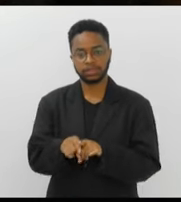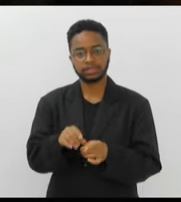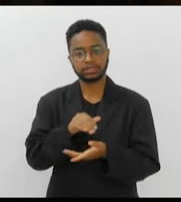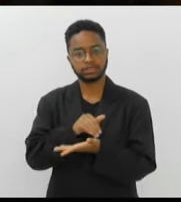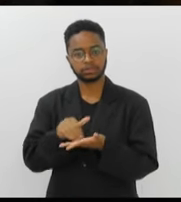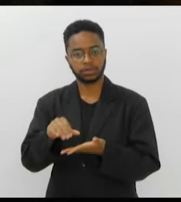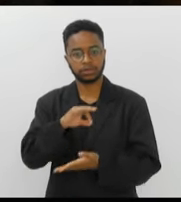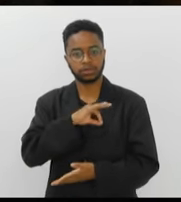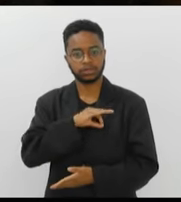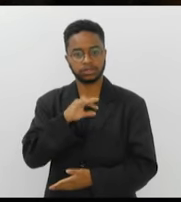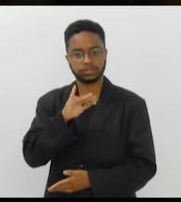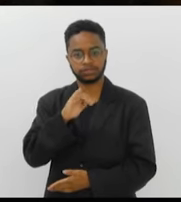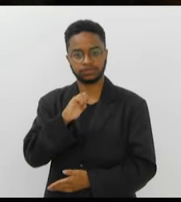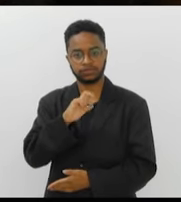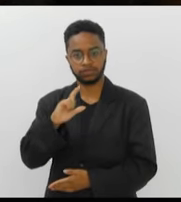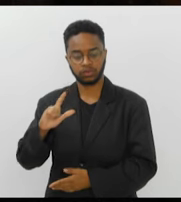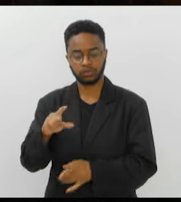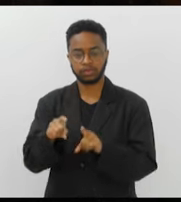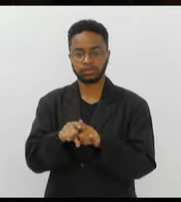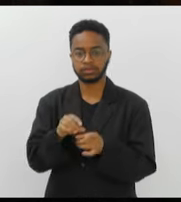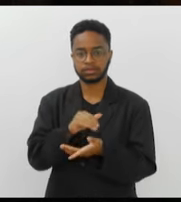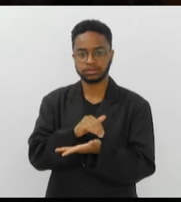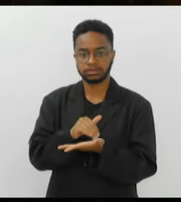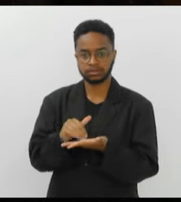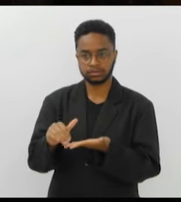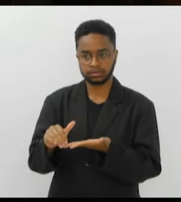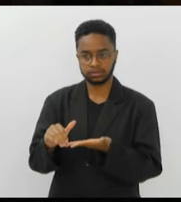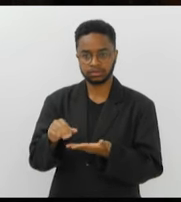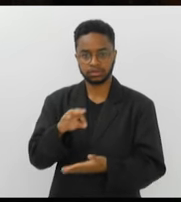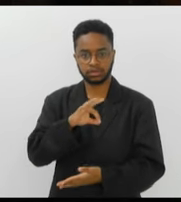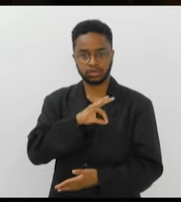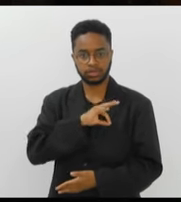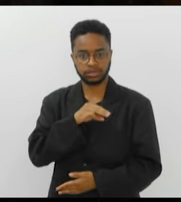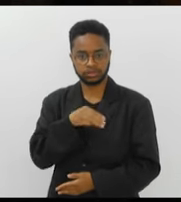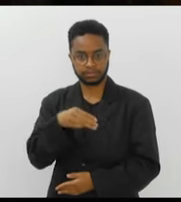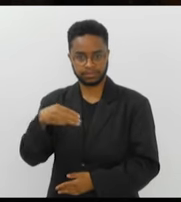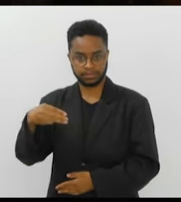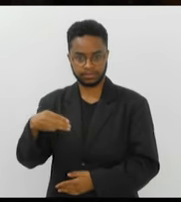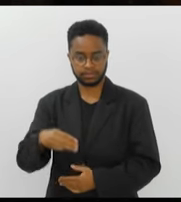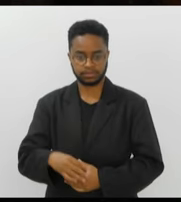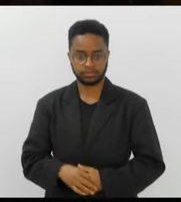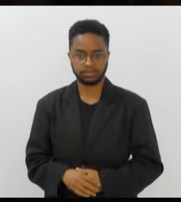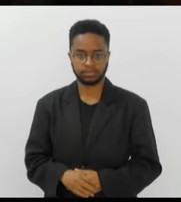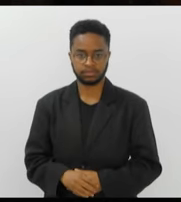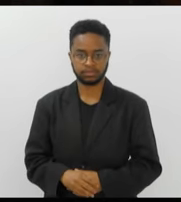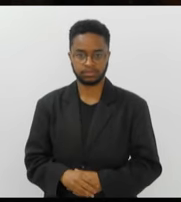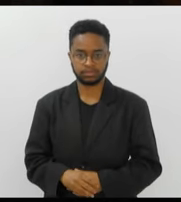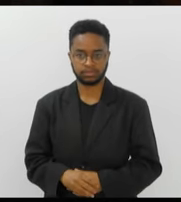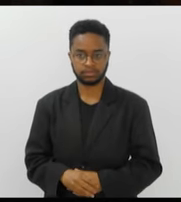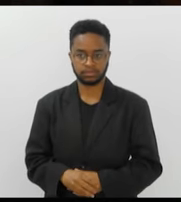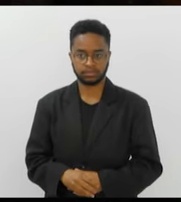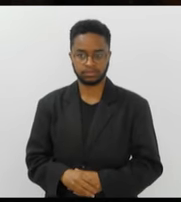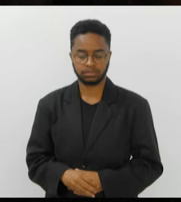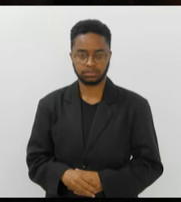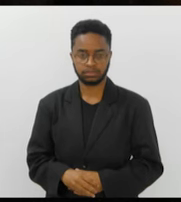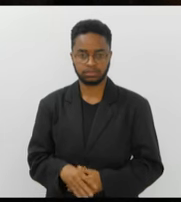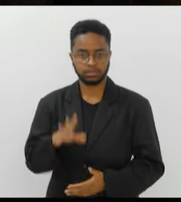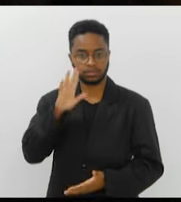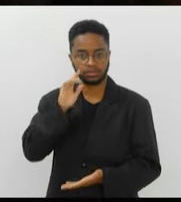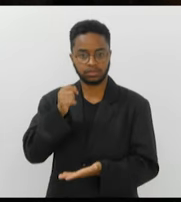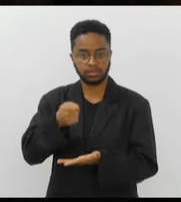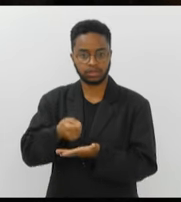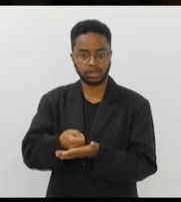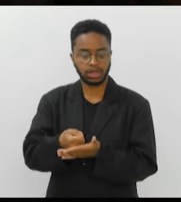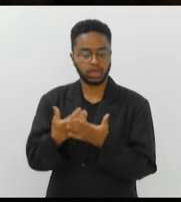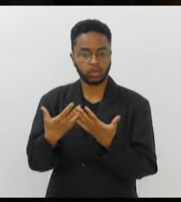Polícia Civil, a Secretaria de Polícia Militar, determinou